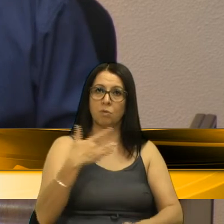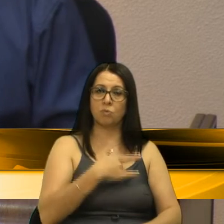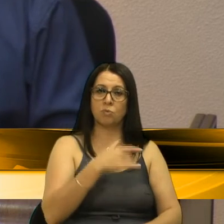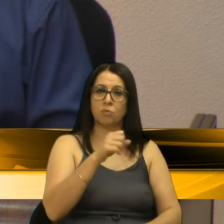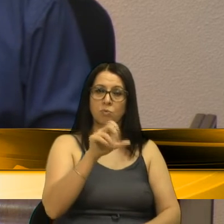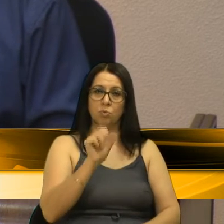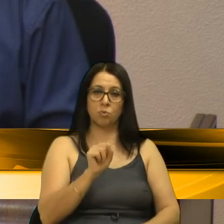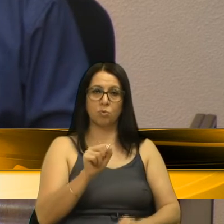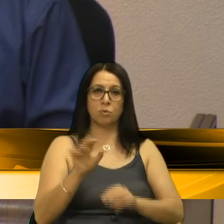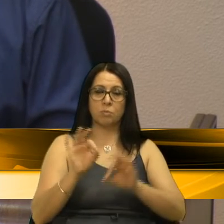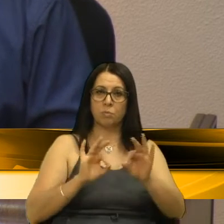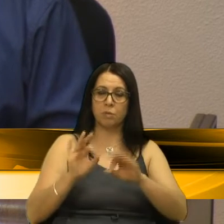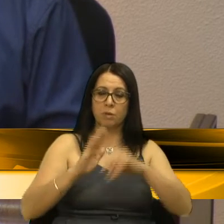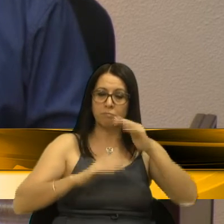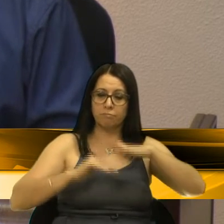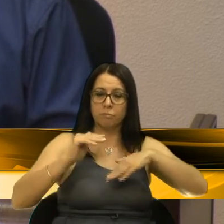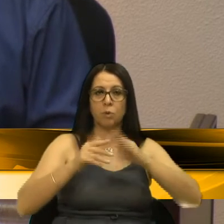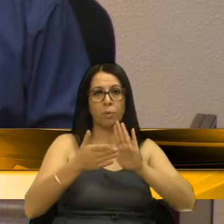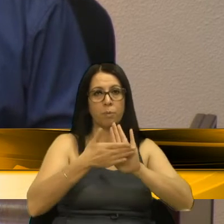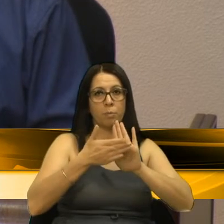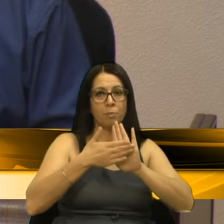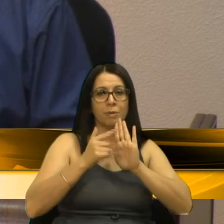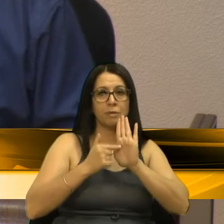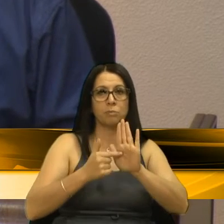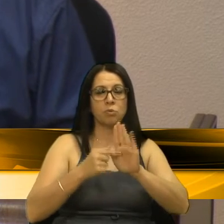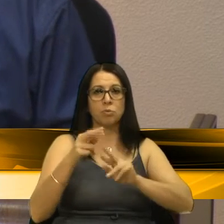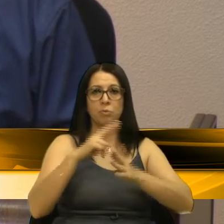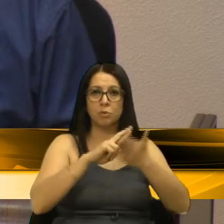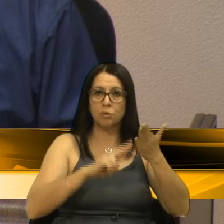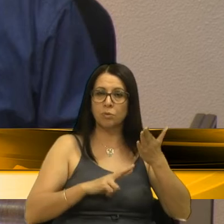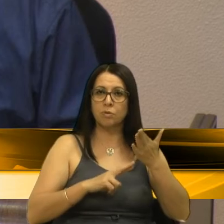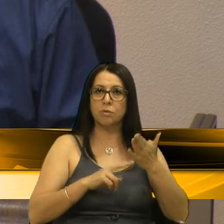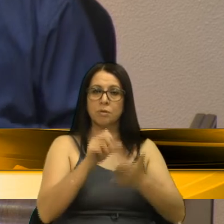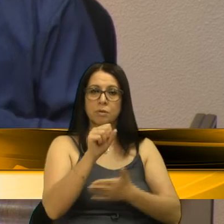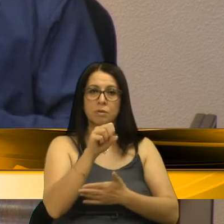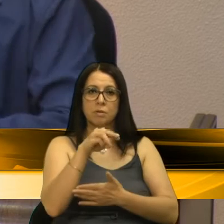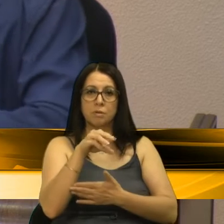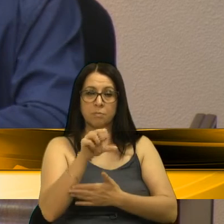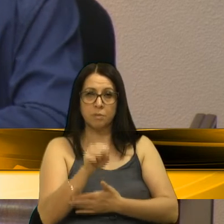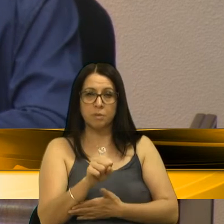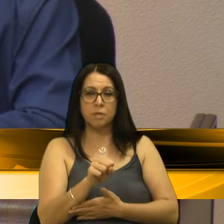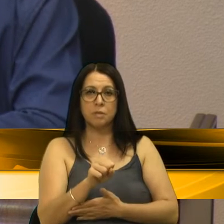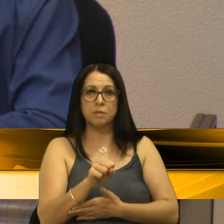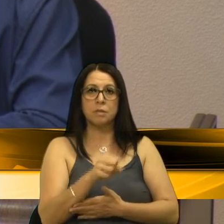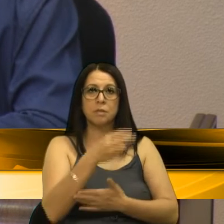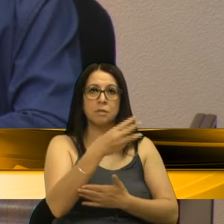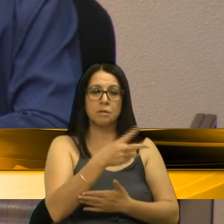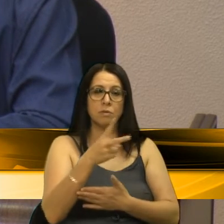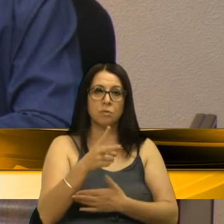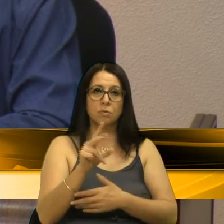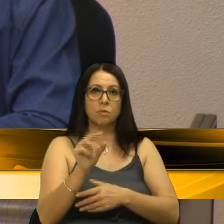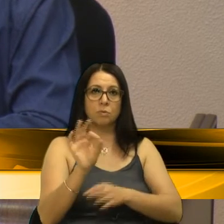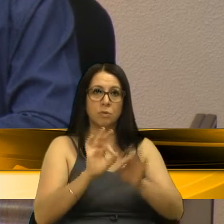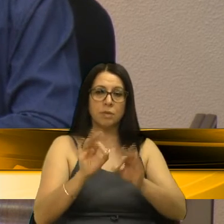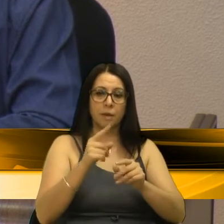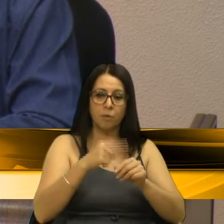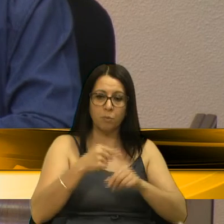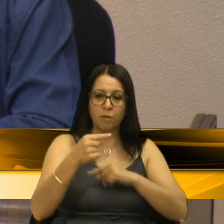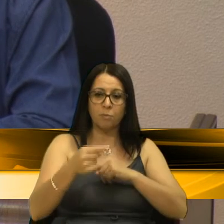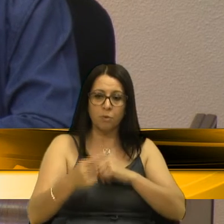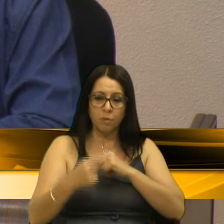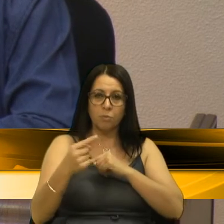acompanhar a implementação das propostas constantes no relatório dos plenários CMS. E 32, atualizar periodicamente as informações